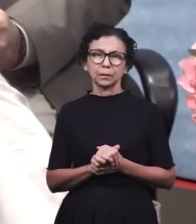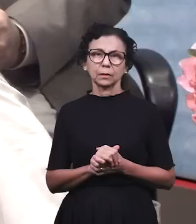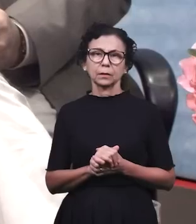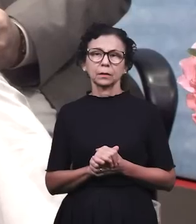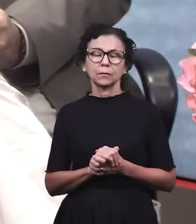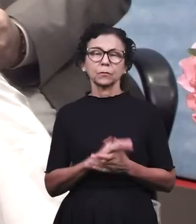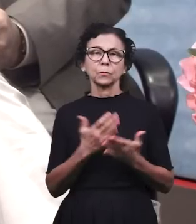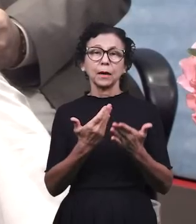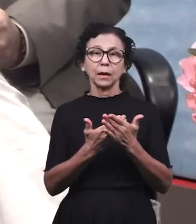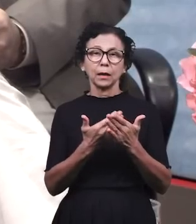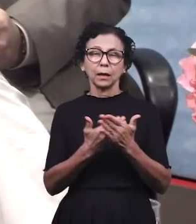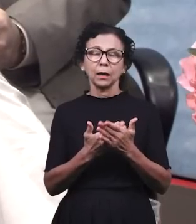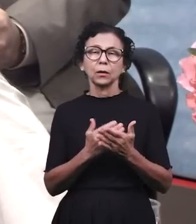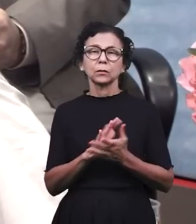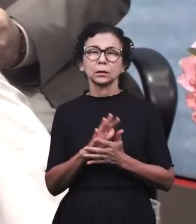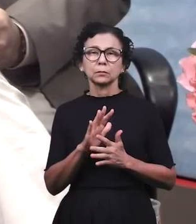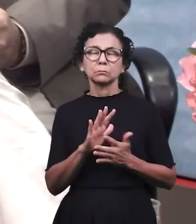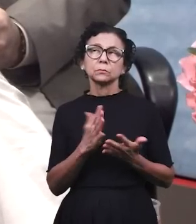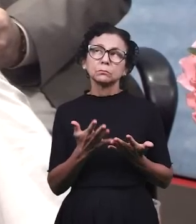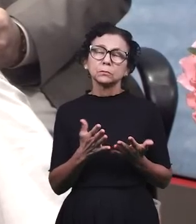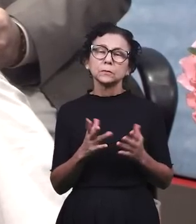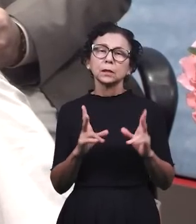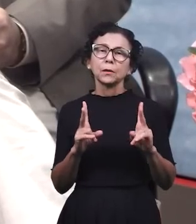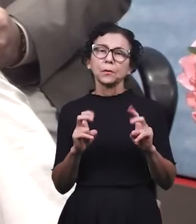tal. O louvor é um recurso da graça.